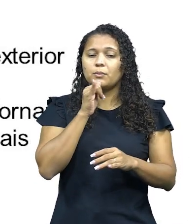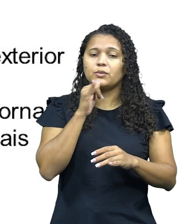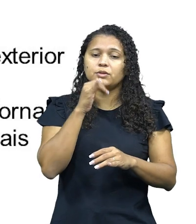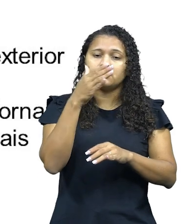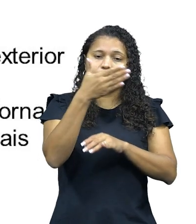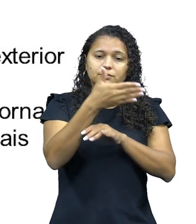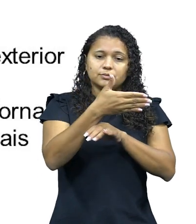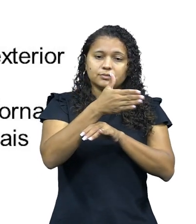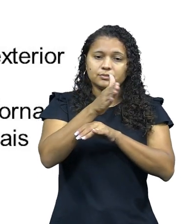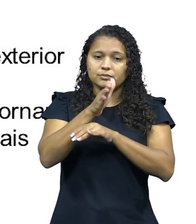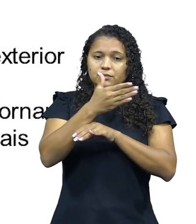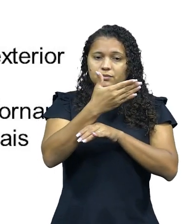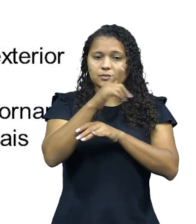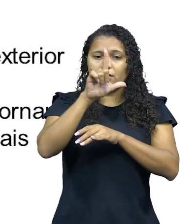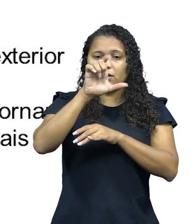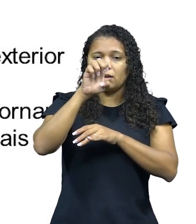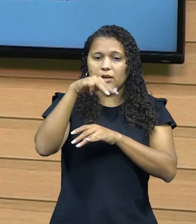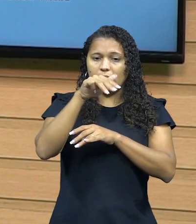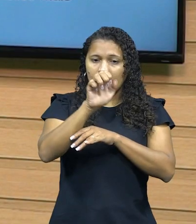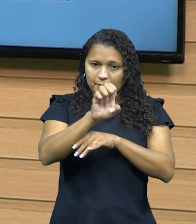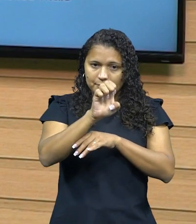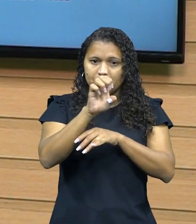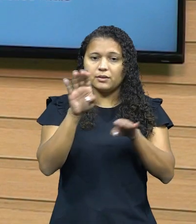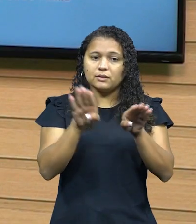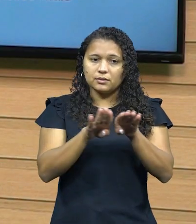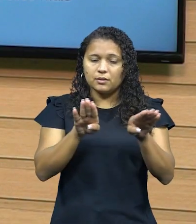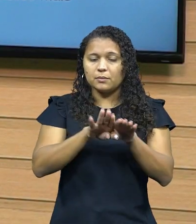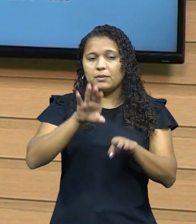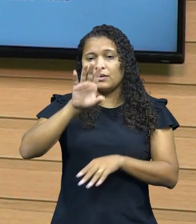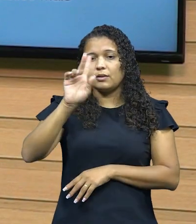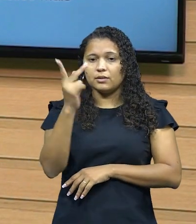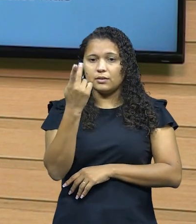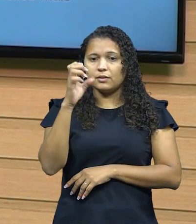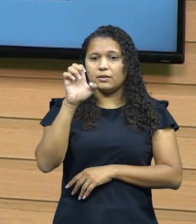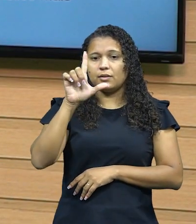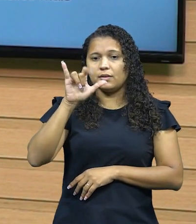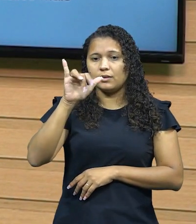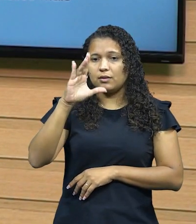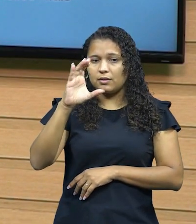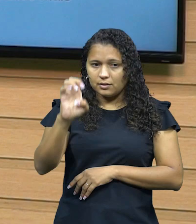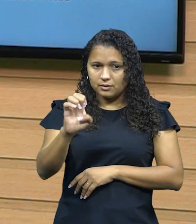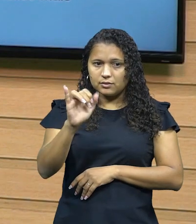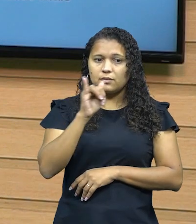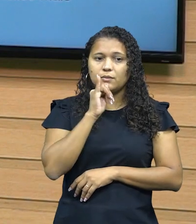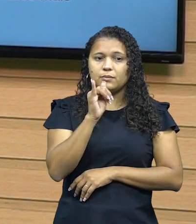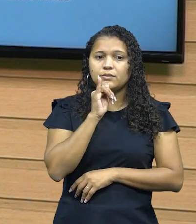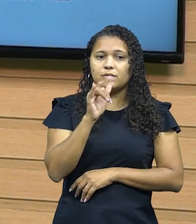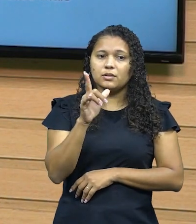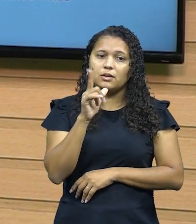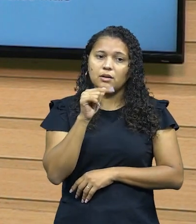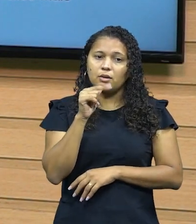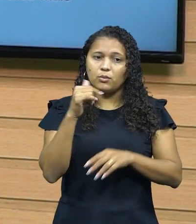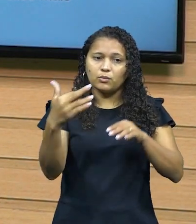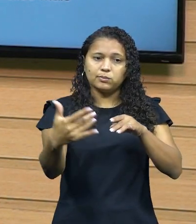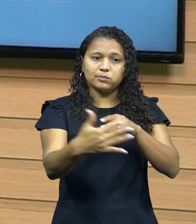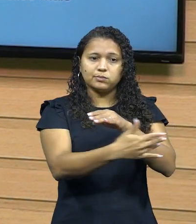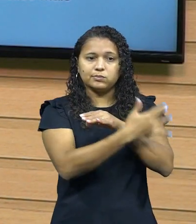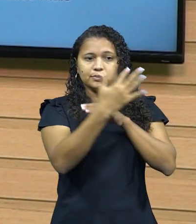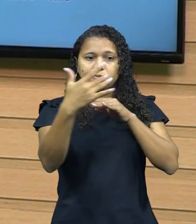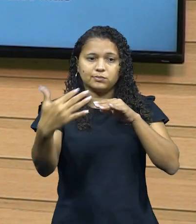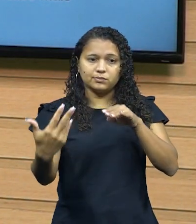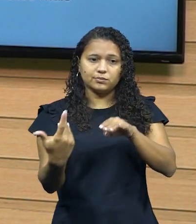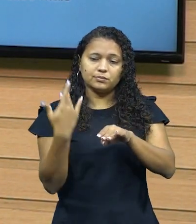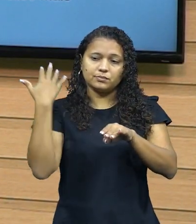da hélice mais eficiente. Pela parte da popa também sai a água de lastro, tá? Que é a água que a